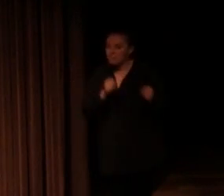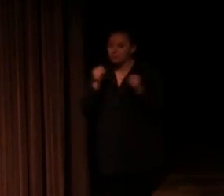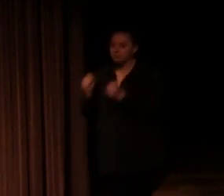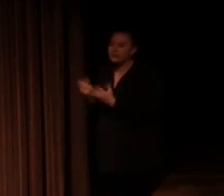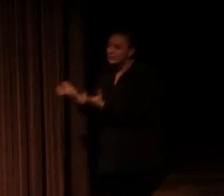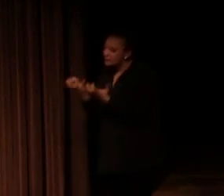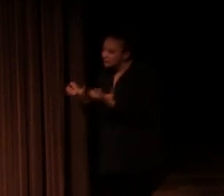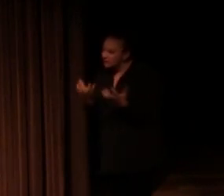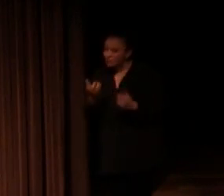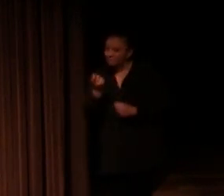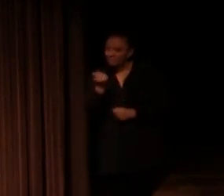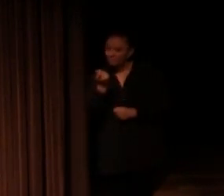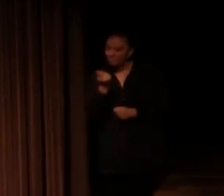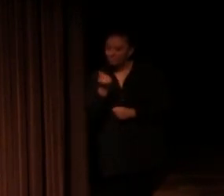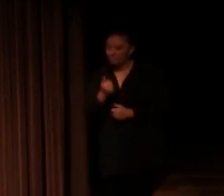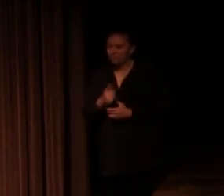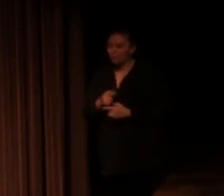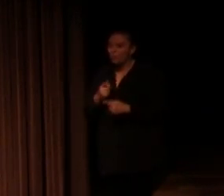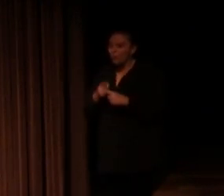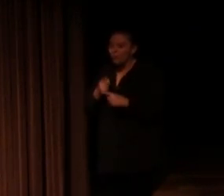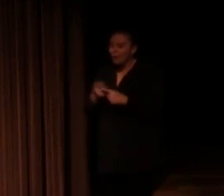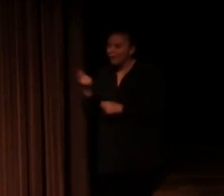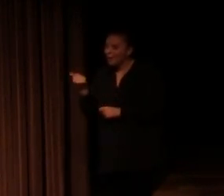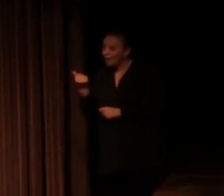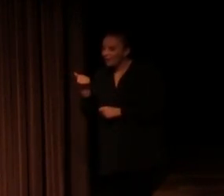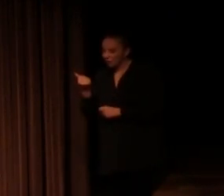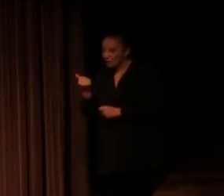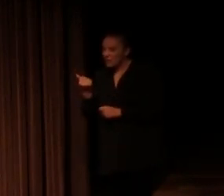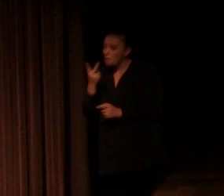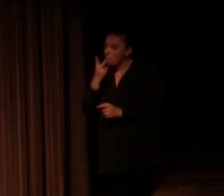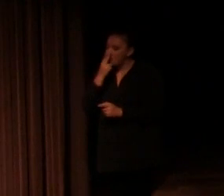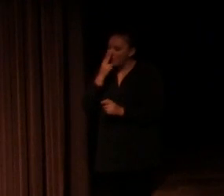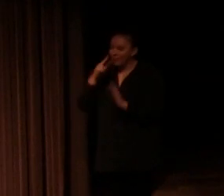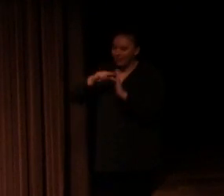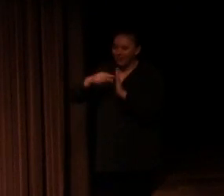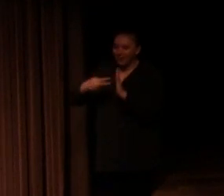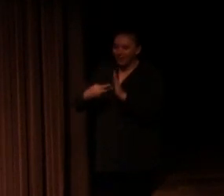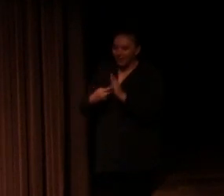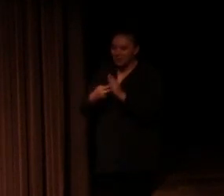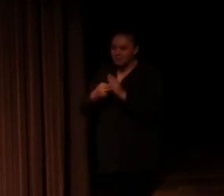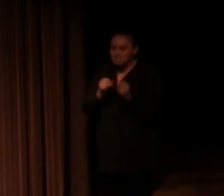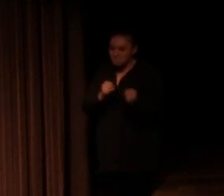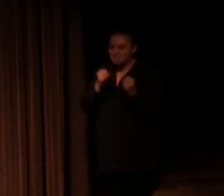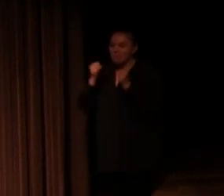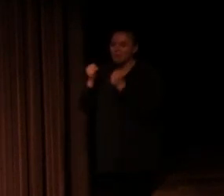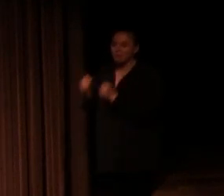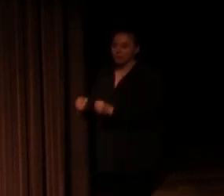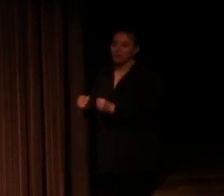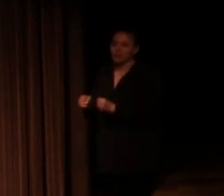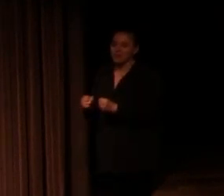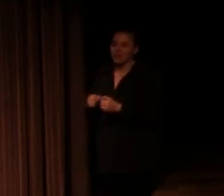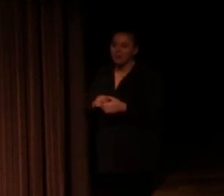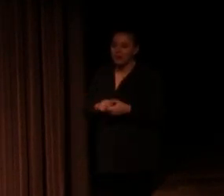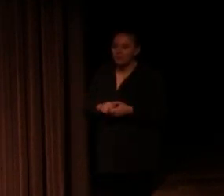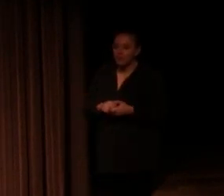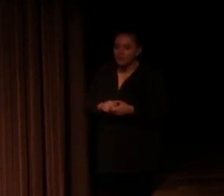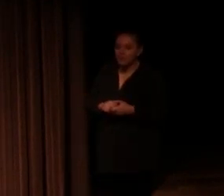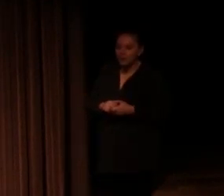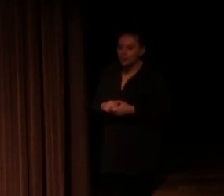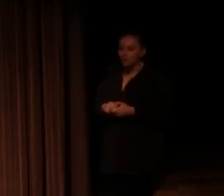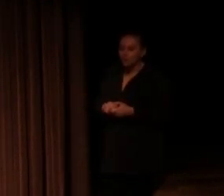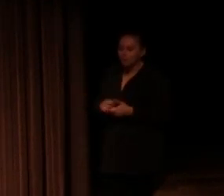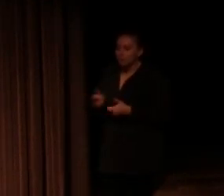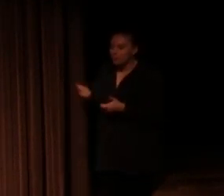que dinheiro é símbolo de poder infelizmente então ninguém quer descentralizar recurso que quando se centraliza o recurso